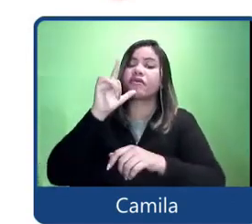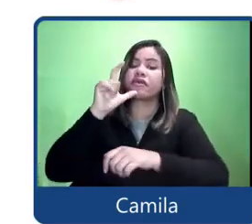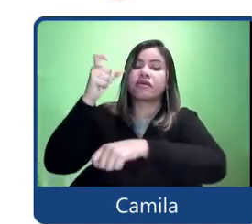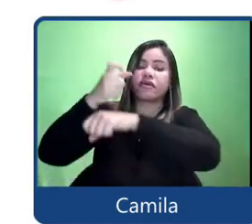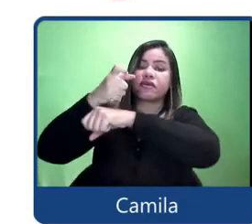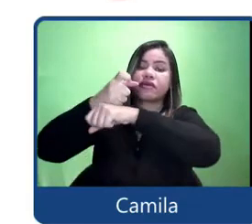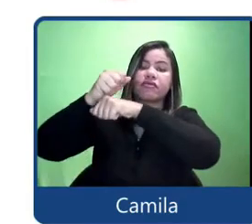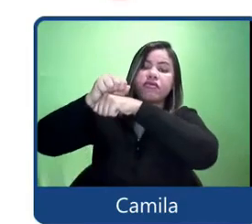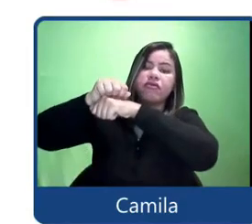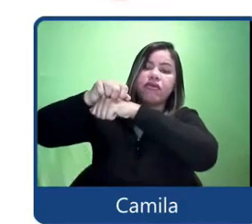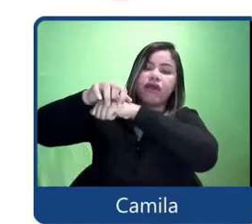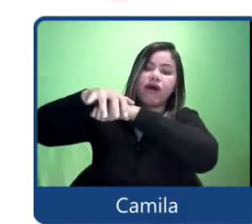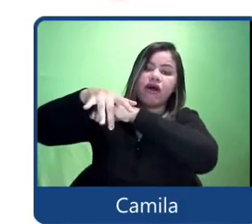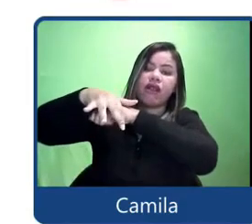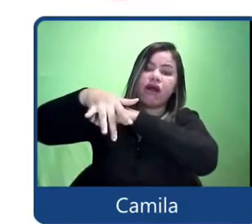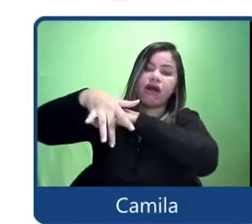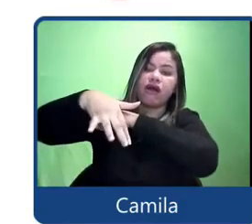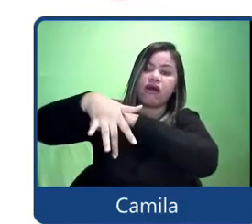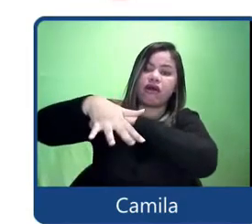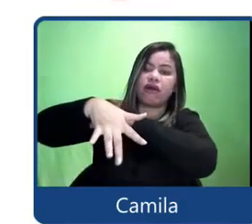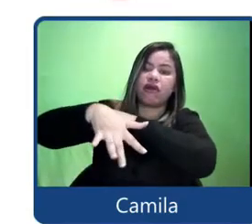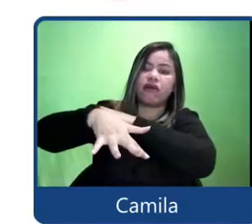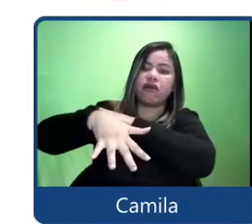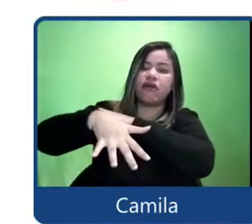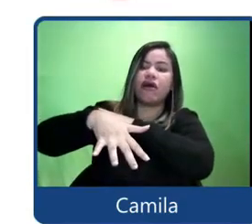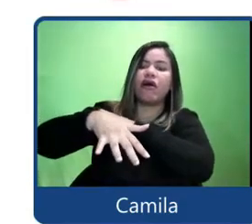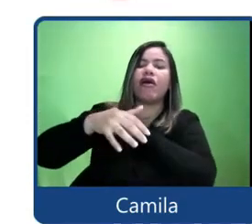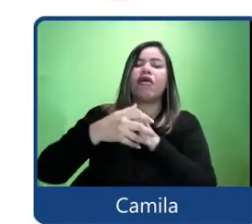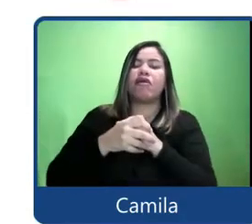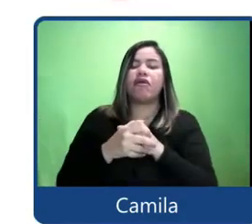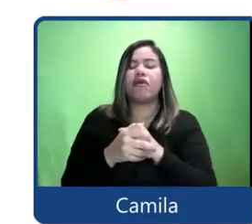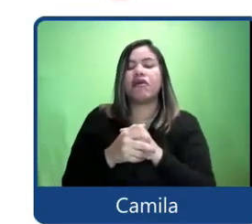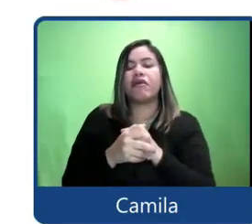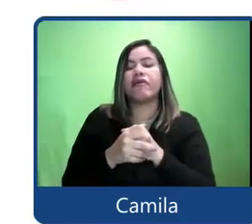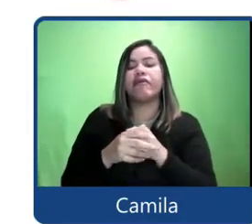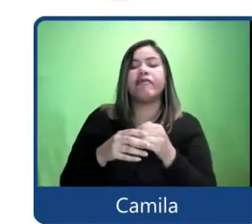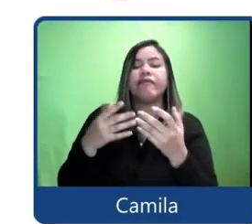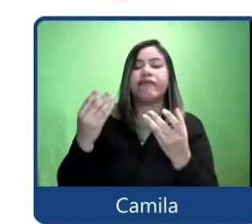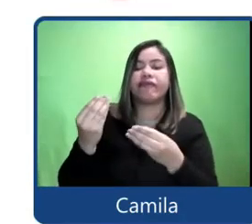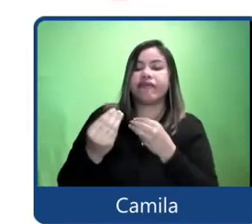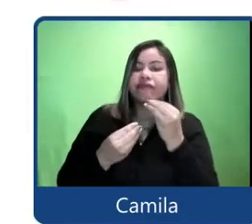que é o gelo, o solo congelado, né, de maneira permanente dentro